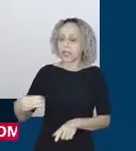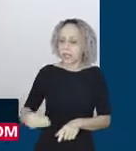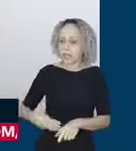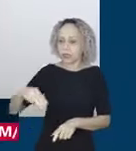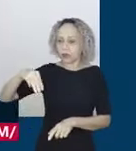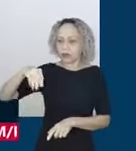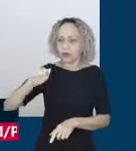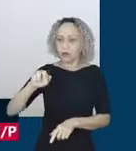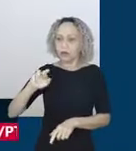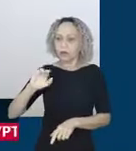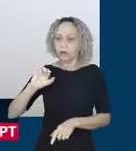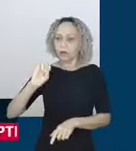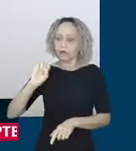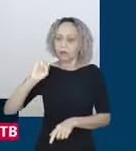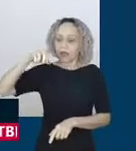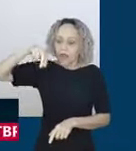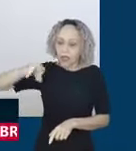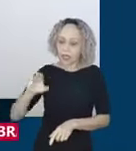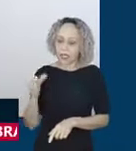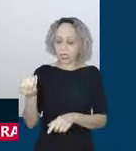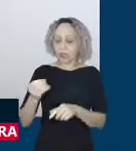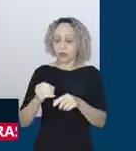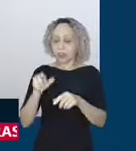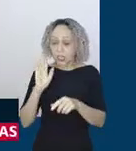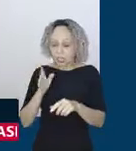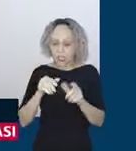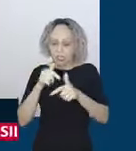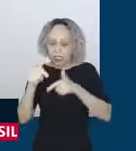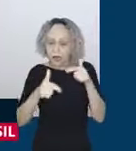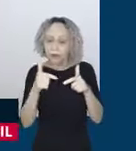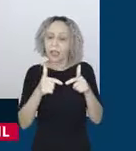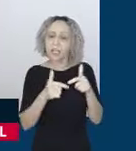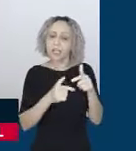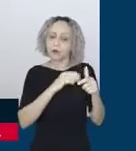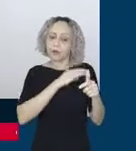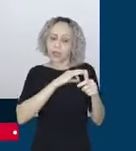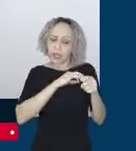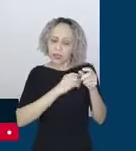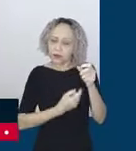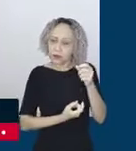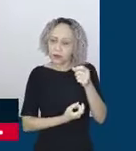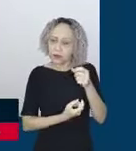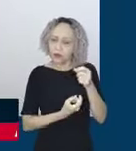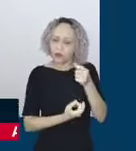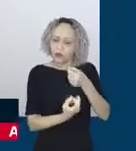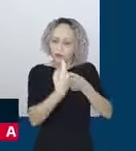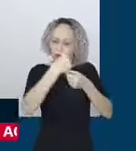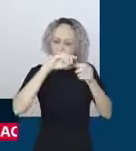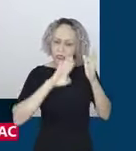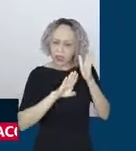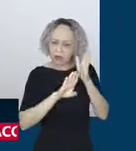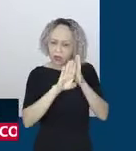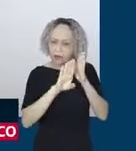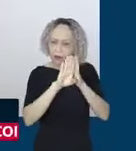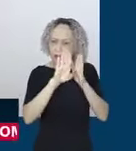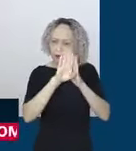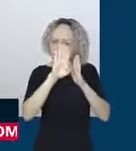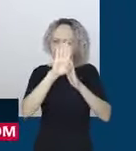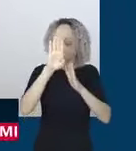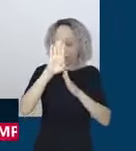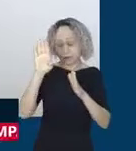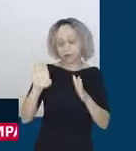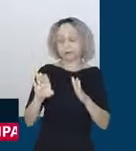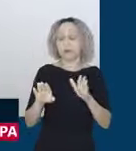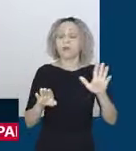para a volta da política de salário mínimo. Eu sei que tem a posição favorável do presidente Lula, que é a inflação mais PIB. É